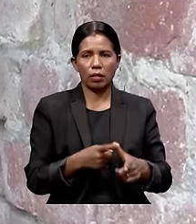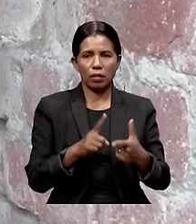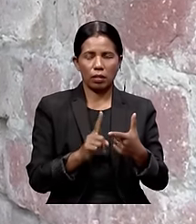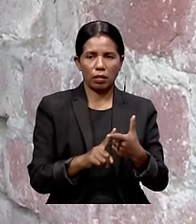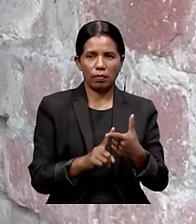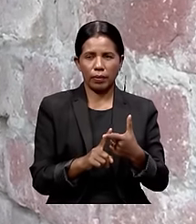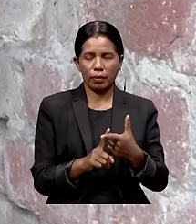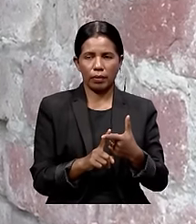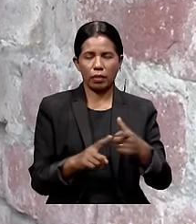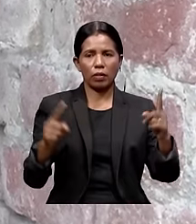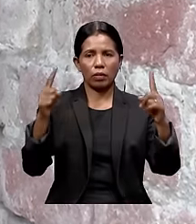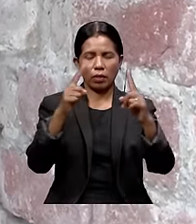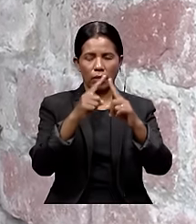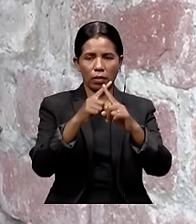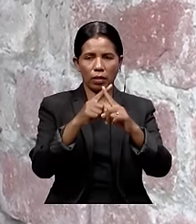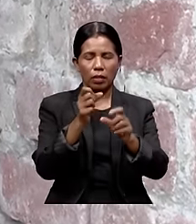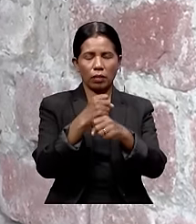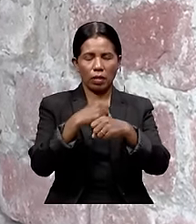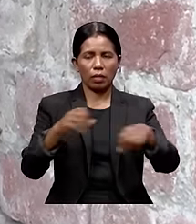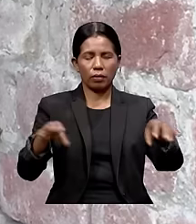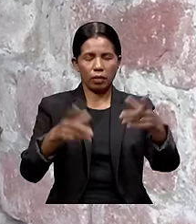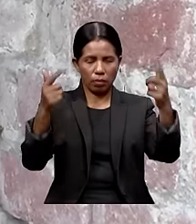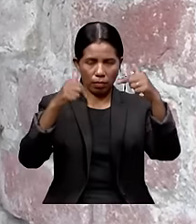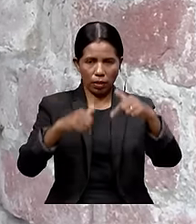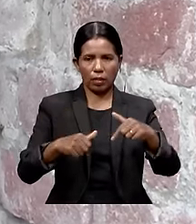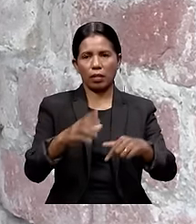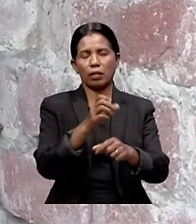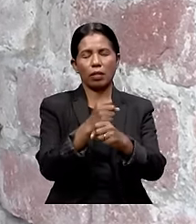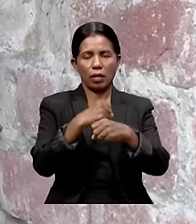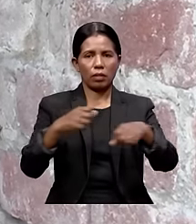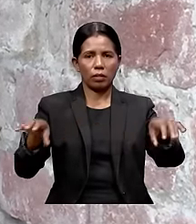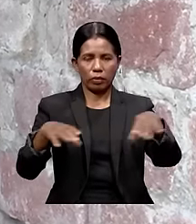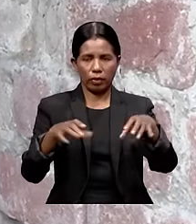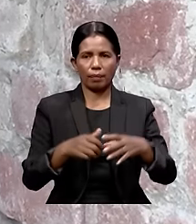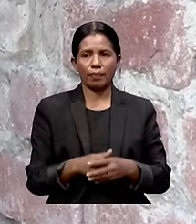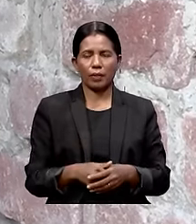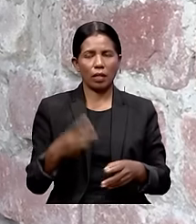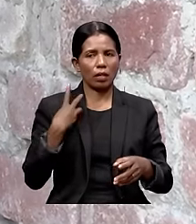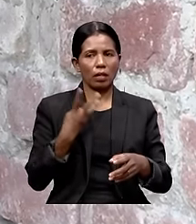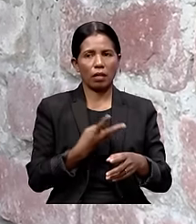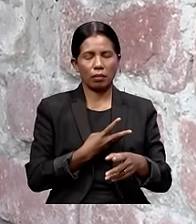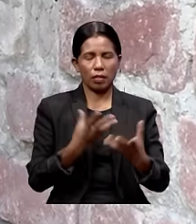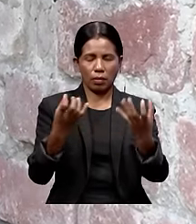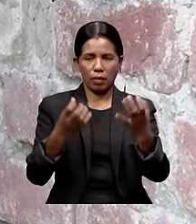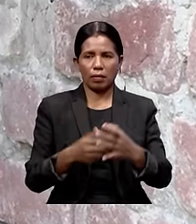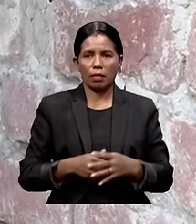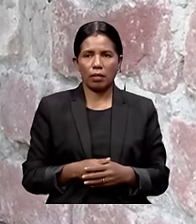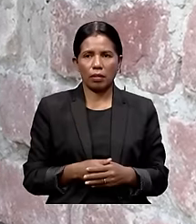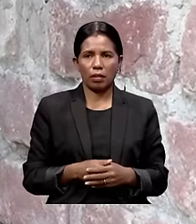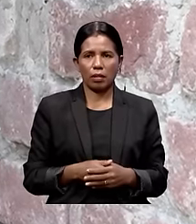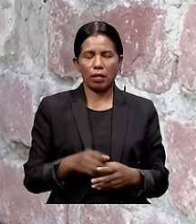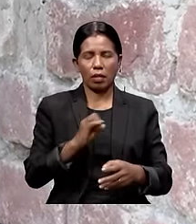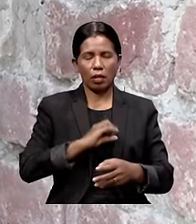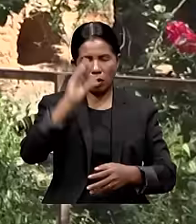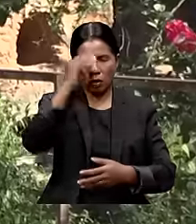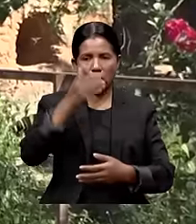depois to fali sen to hata halau servisu ne mai fali al servisu depois ami si hanse lubu kira ne hanse hau ko sa